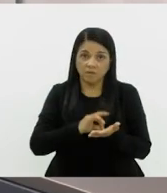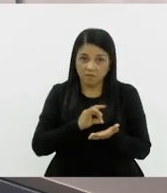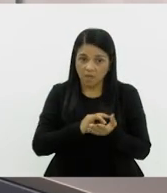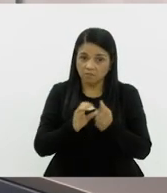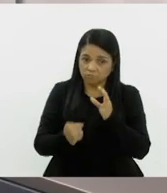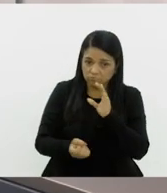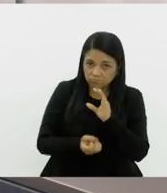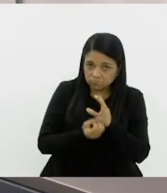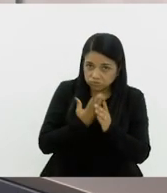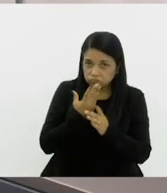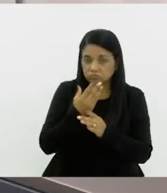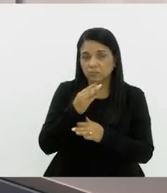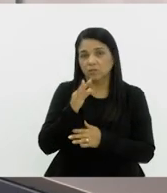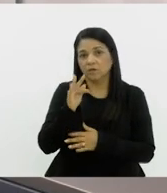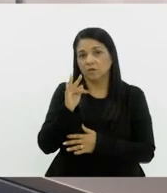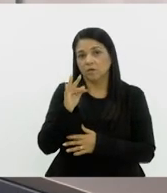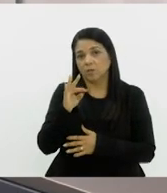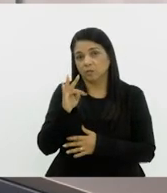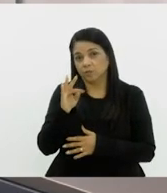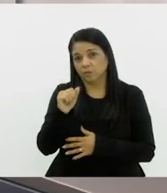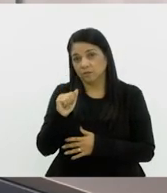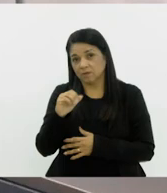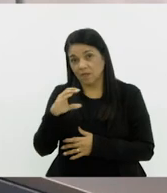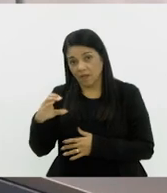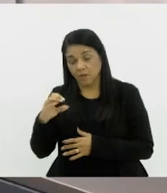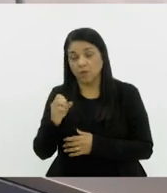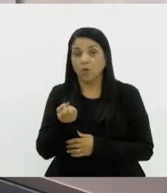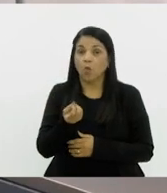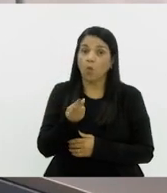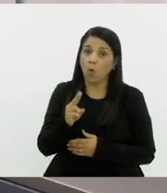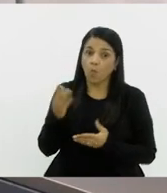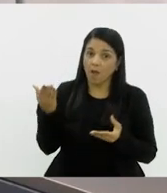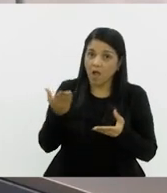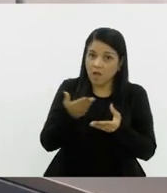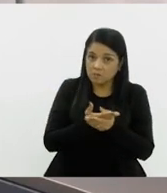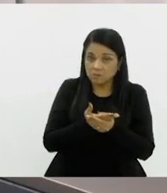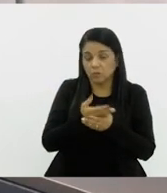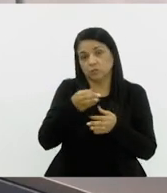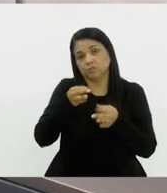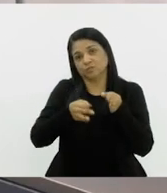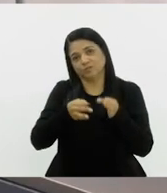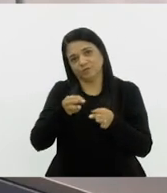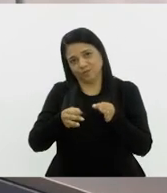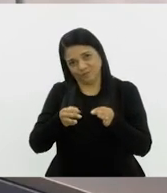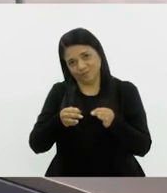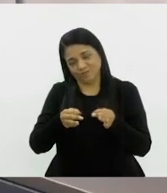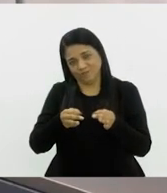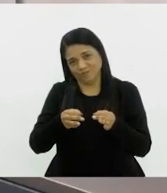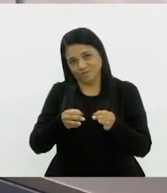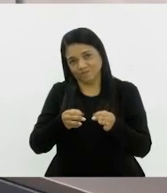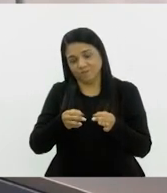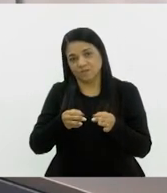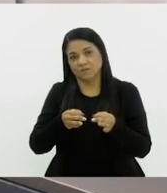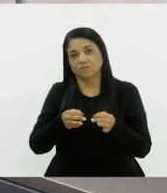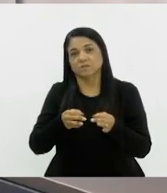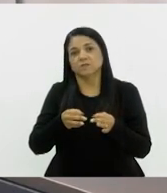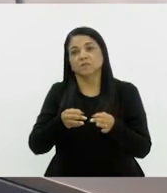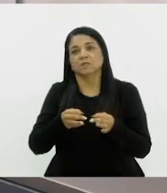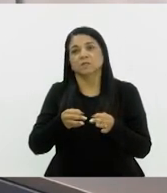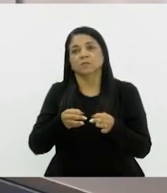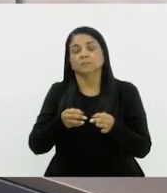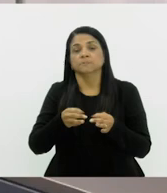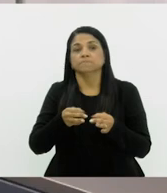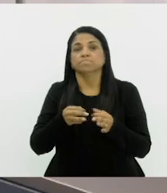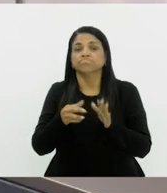né? Ou vai ser um TAC ou vai ser uma ação judicial, justamente para buscar